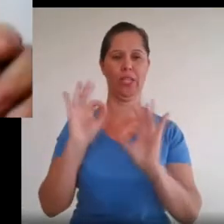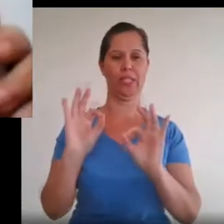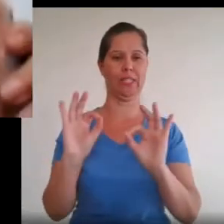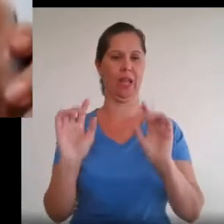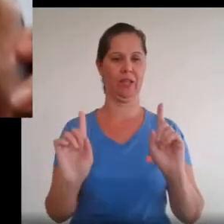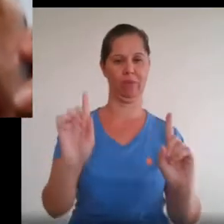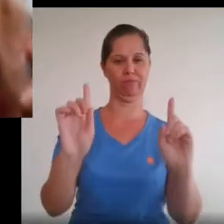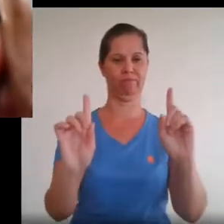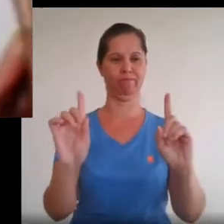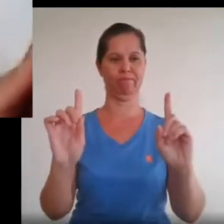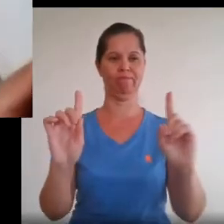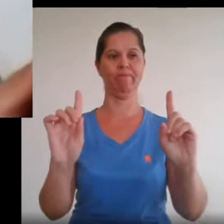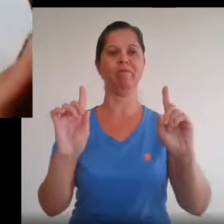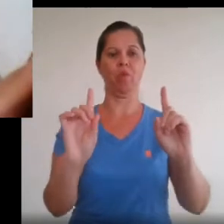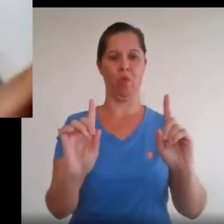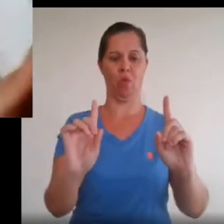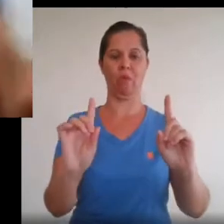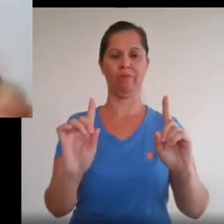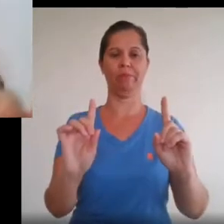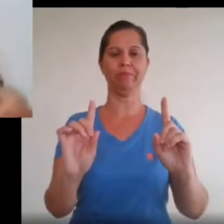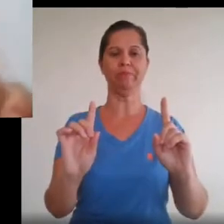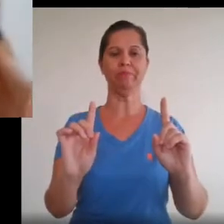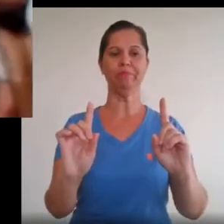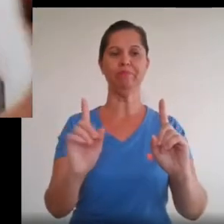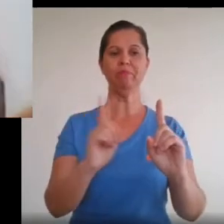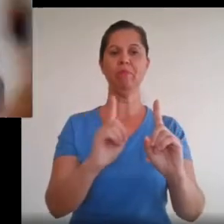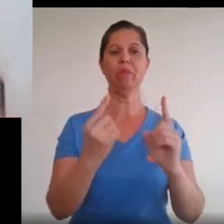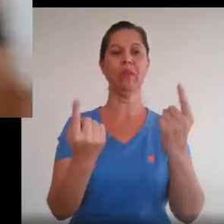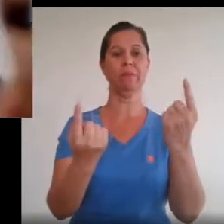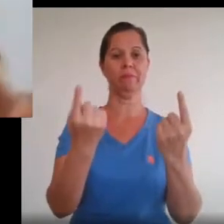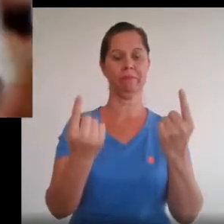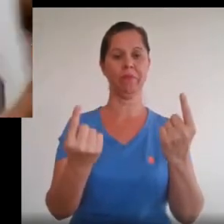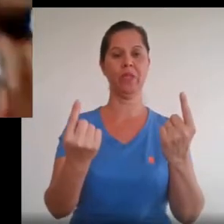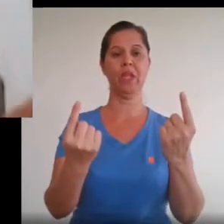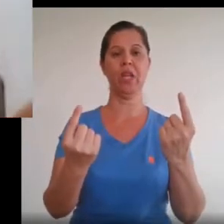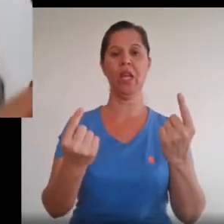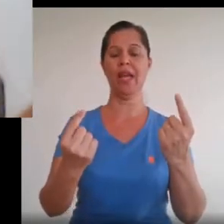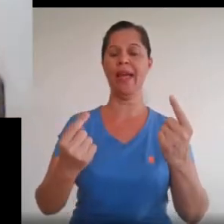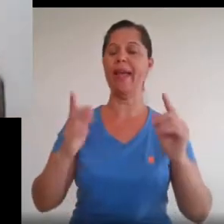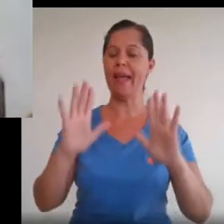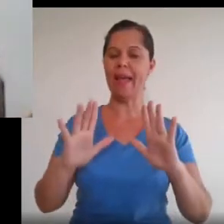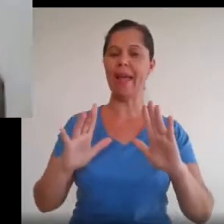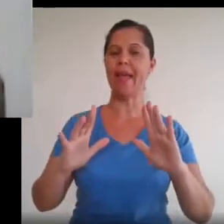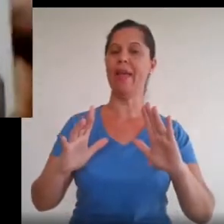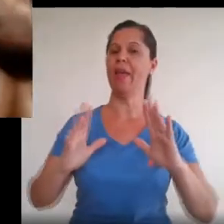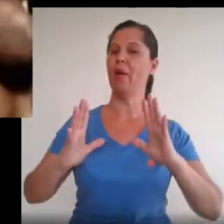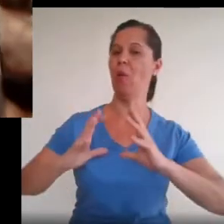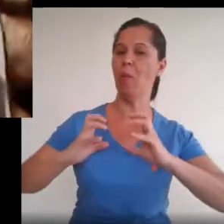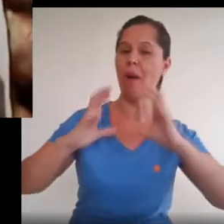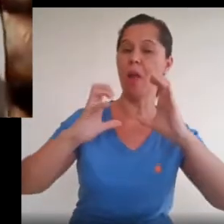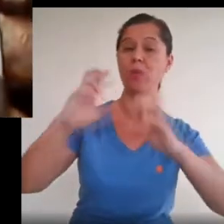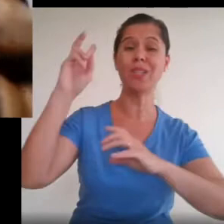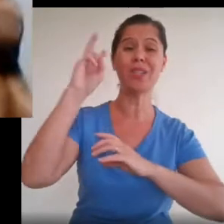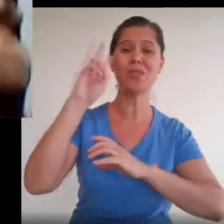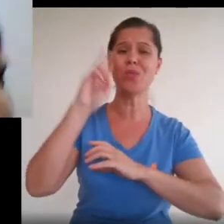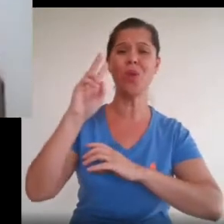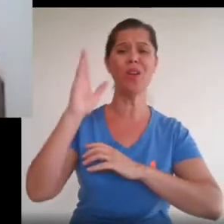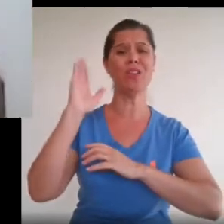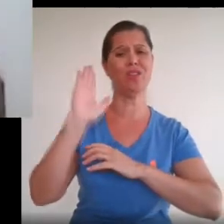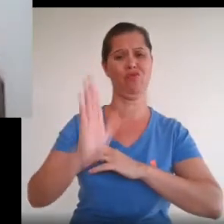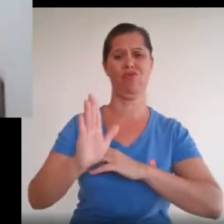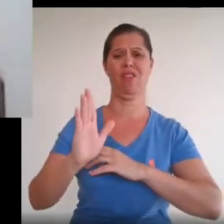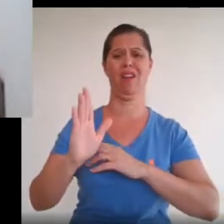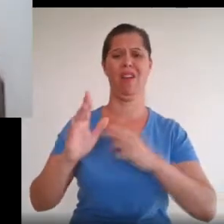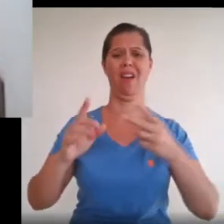como eu estou pensando aqui na minha cabeça. Isso, ó. Tá? São 2 lutas históricas e que mostra, e que eu gostaria